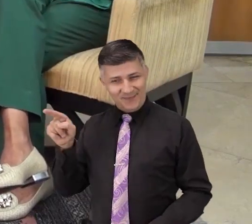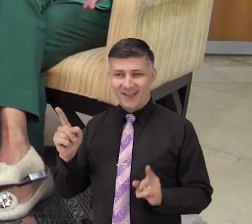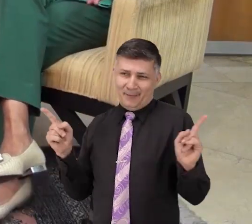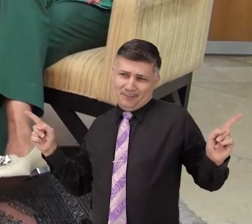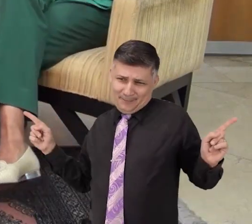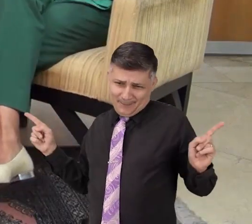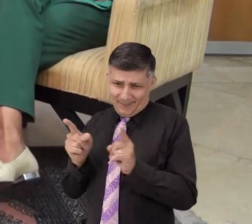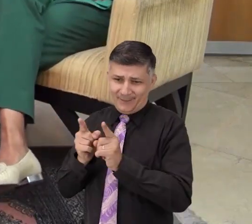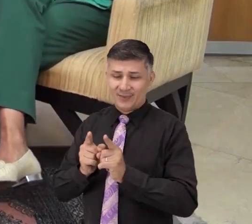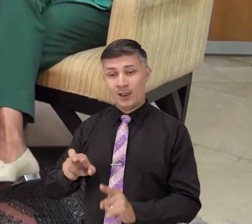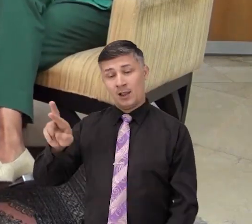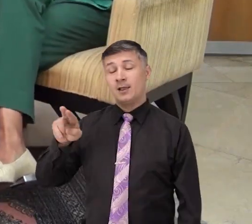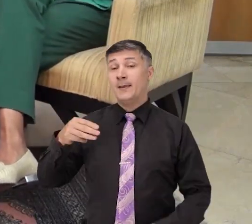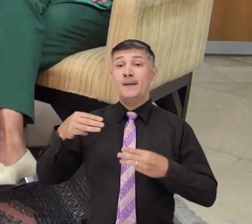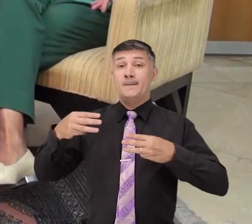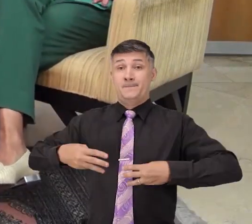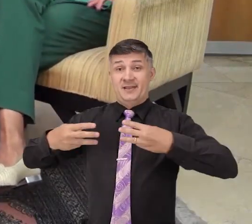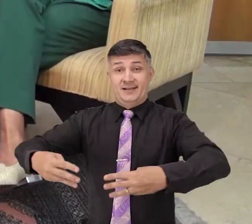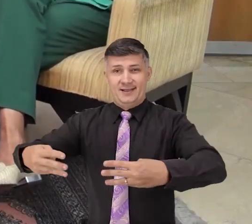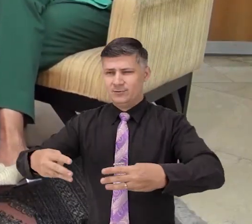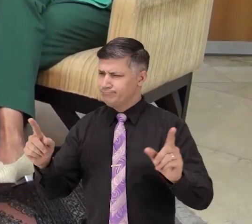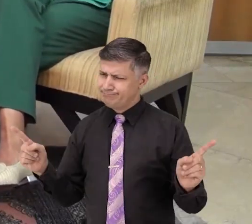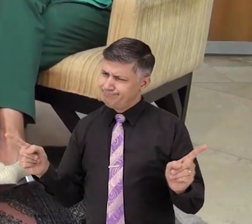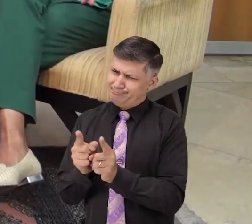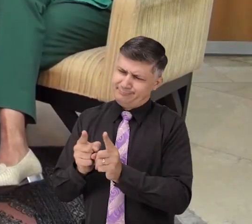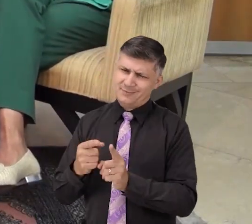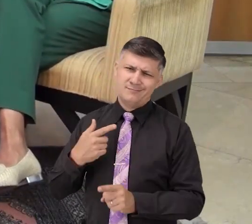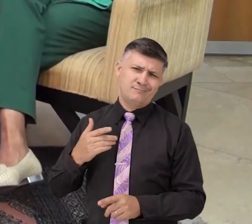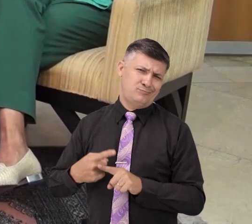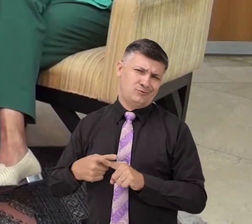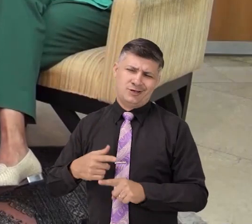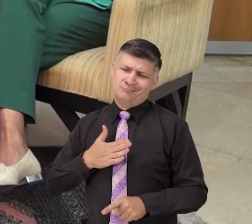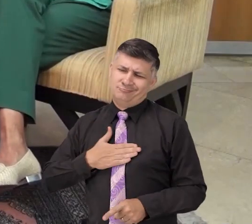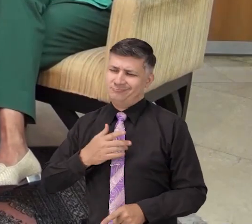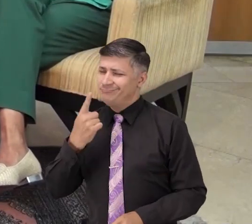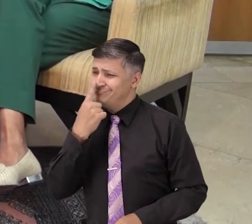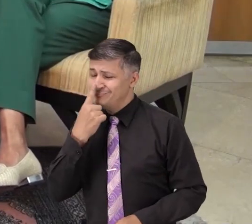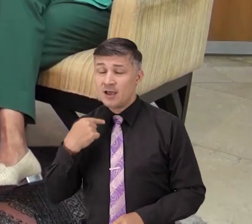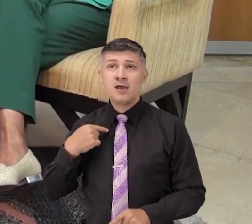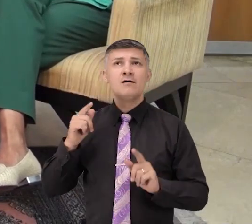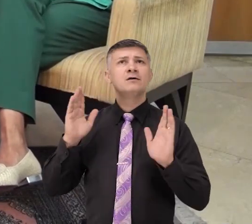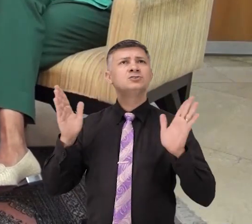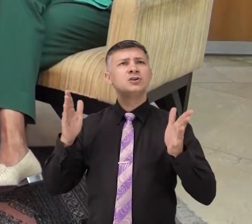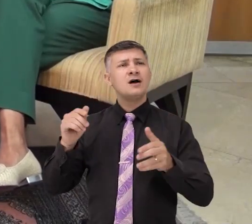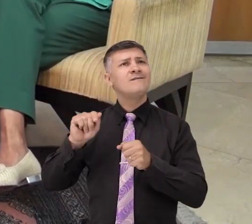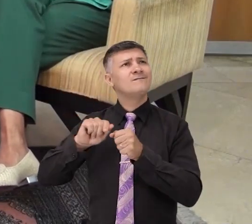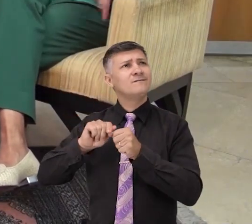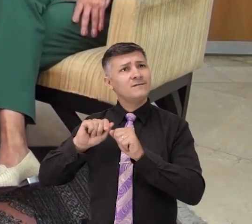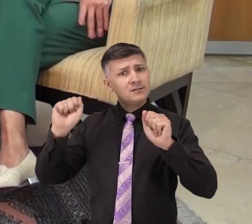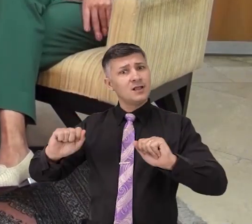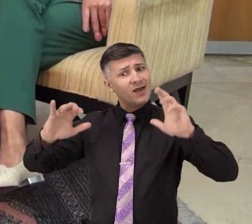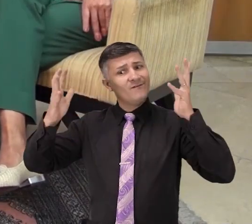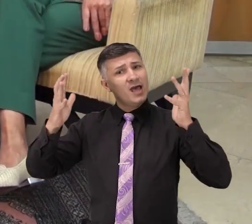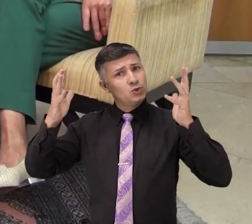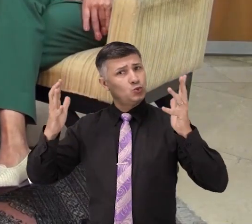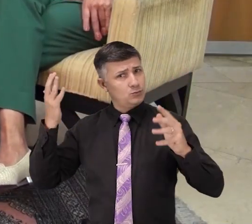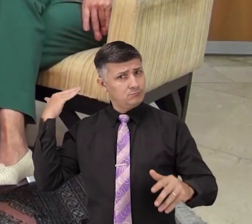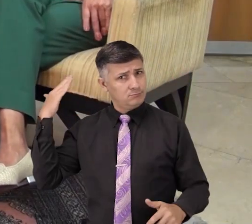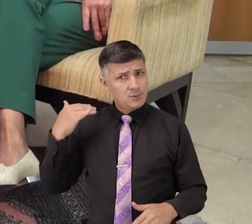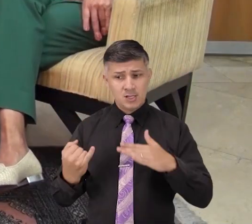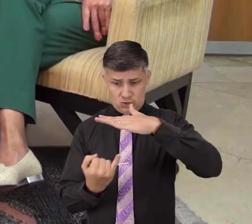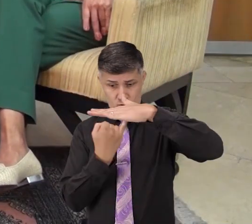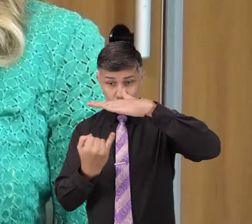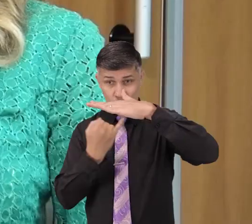Liberada para não chamá-lo de ministro, chamá-lo de Beto. Aliás, eu fiz um evento no